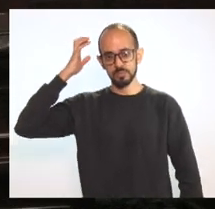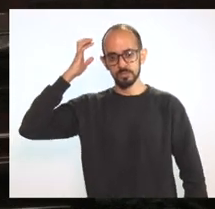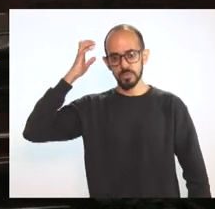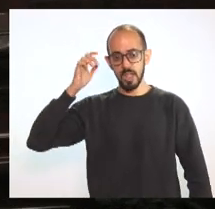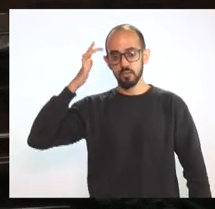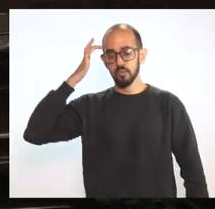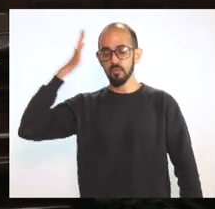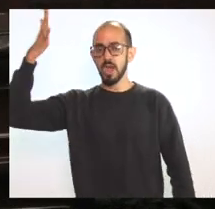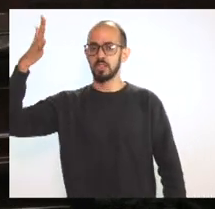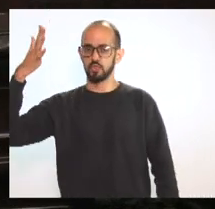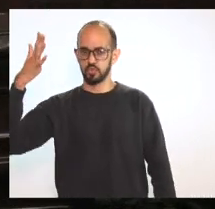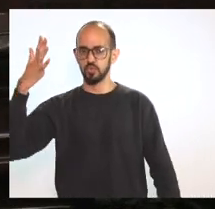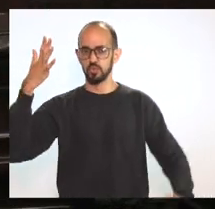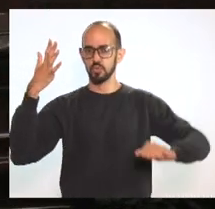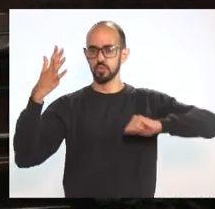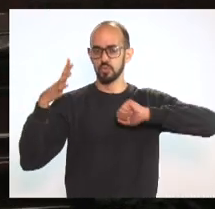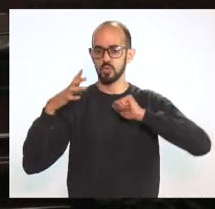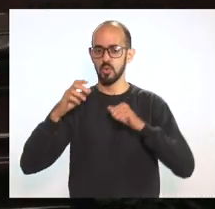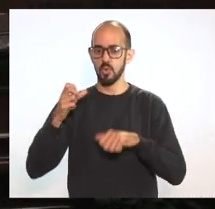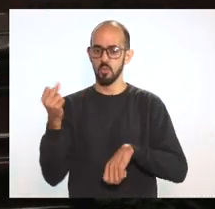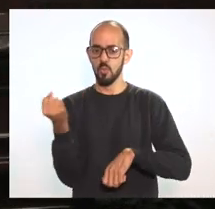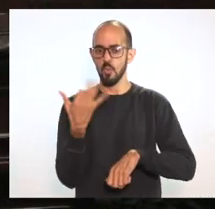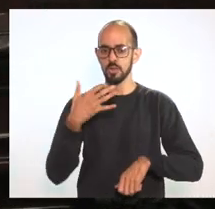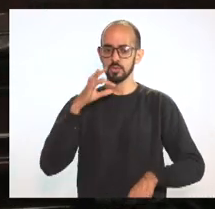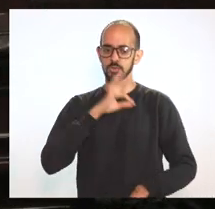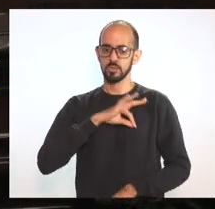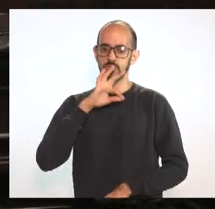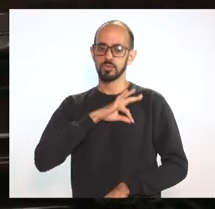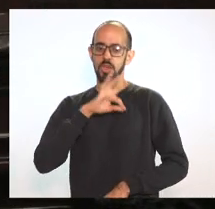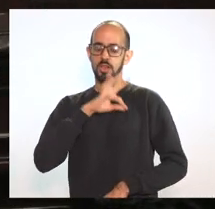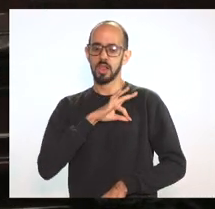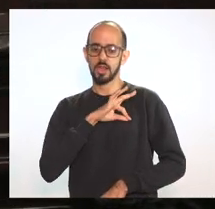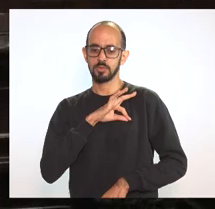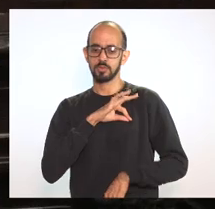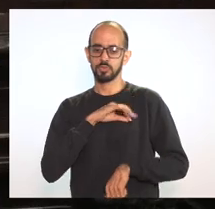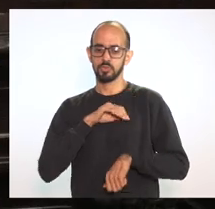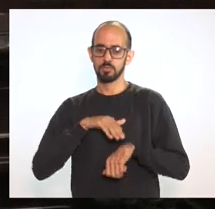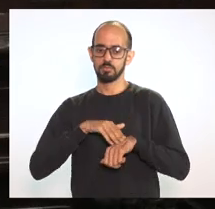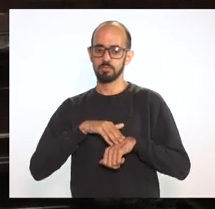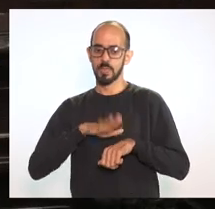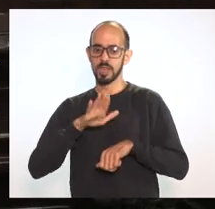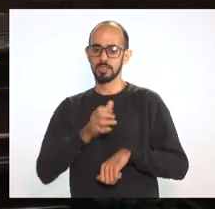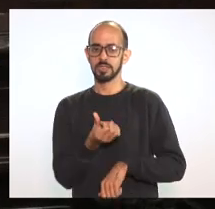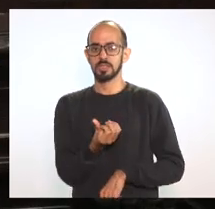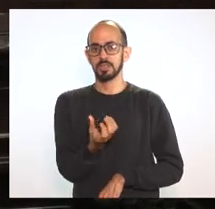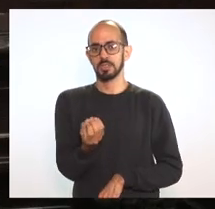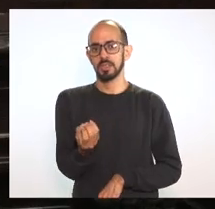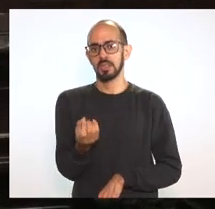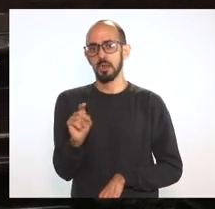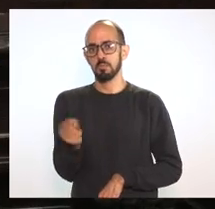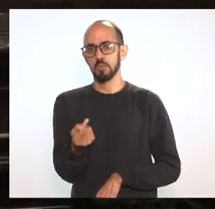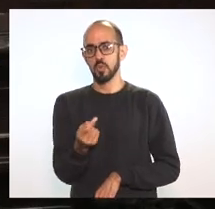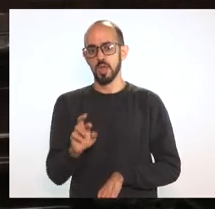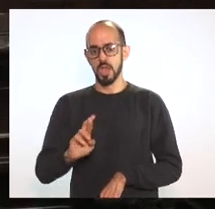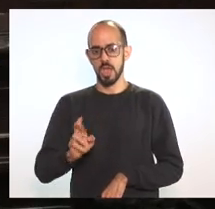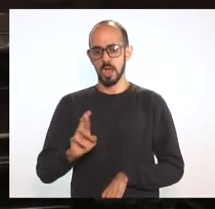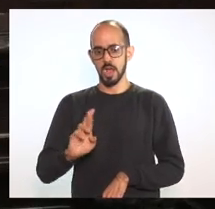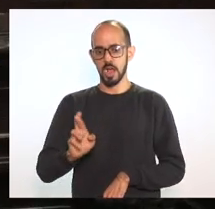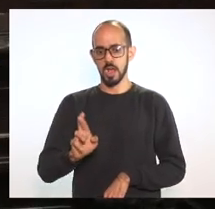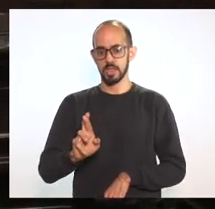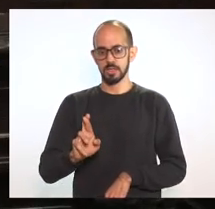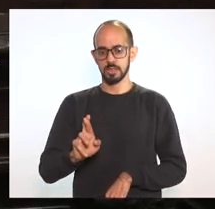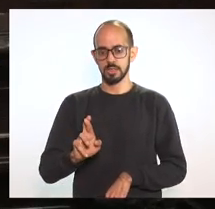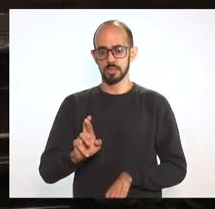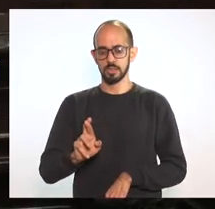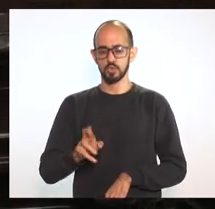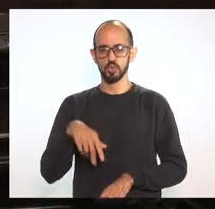fácil quando se tem um salário de mais de 60 mil reais certinho, caindo na sua